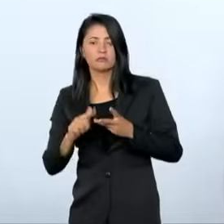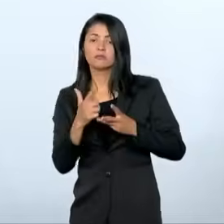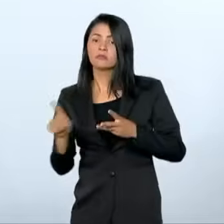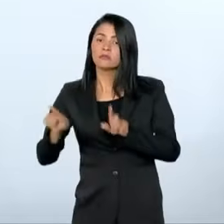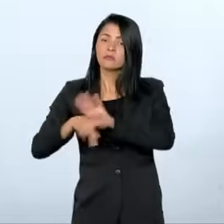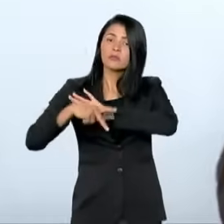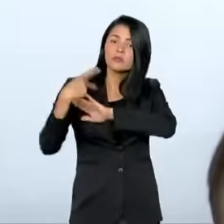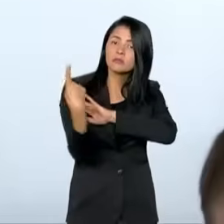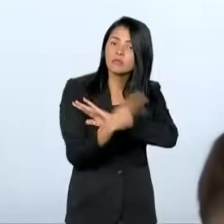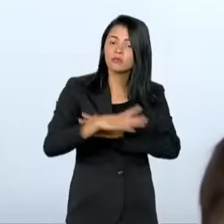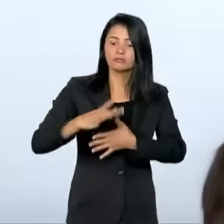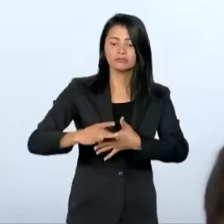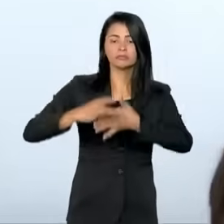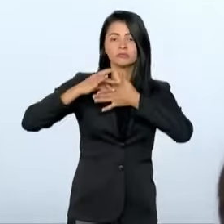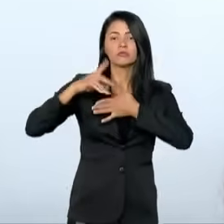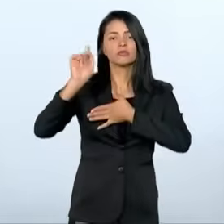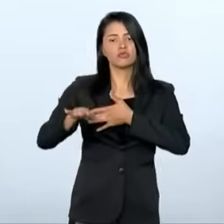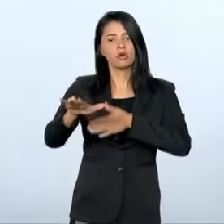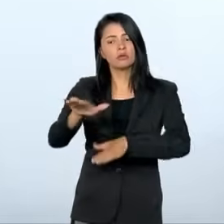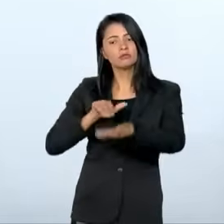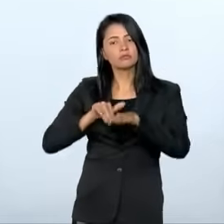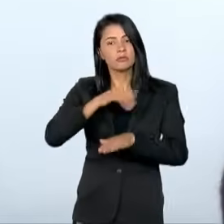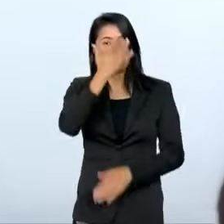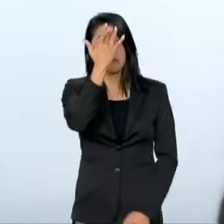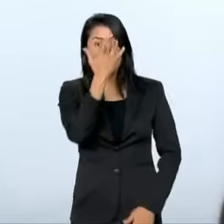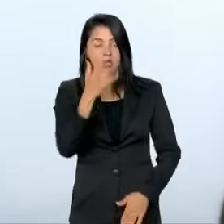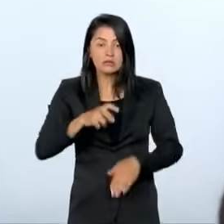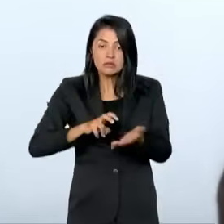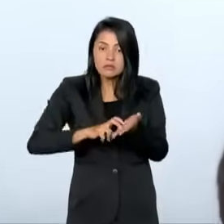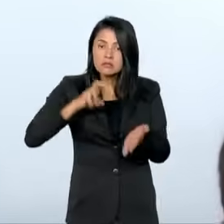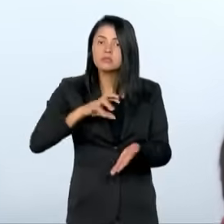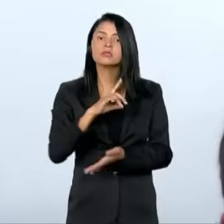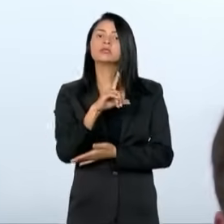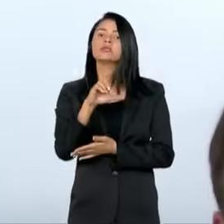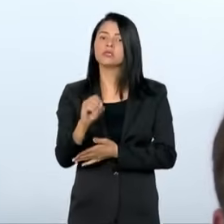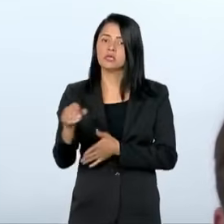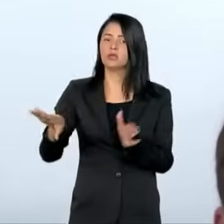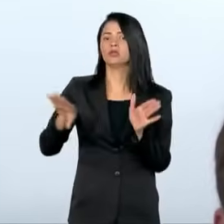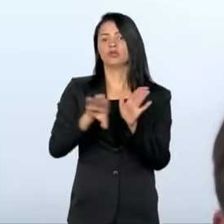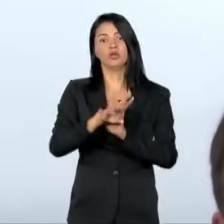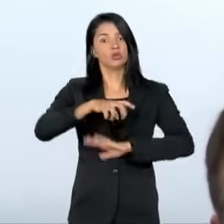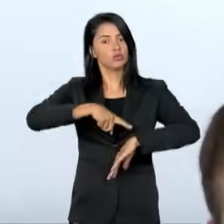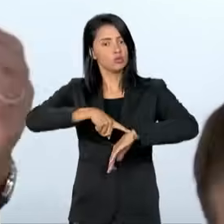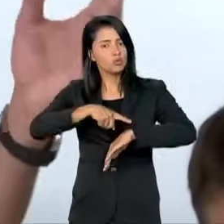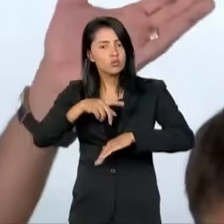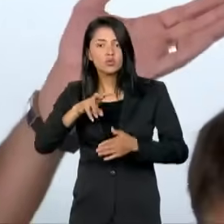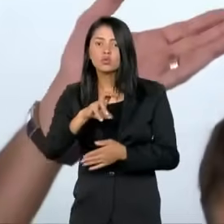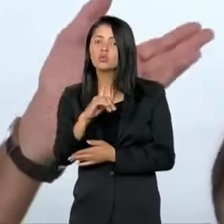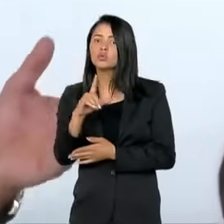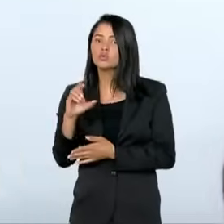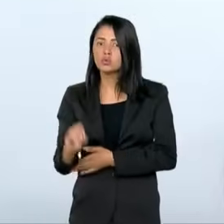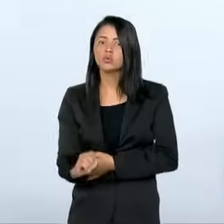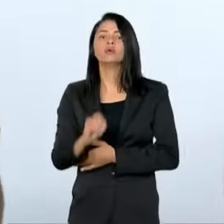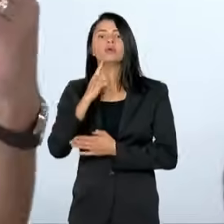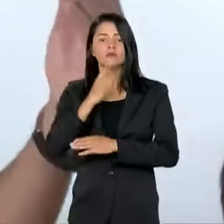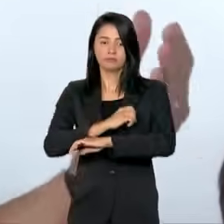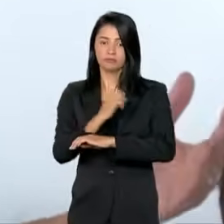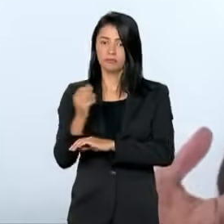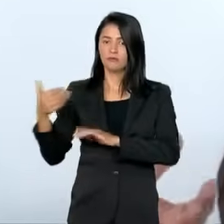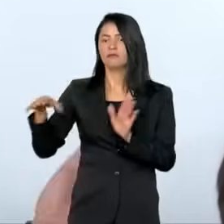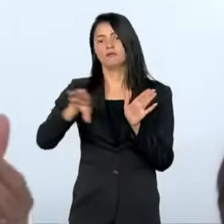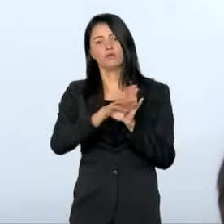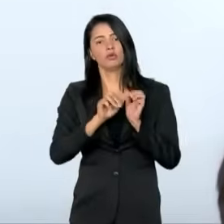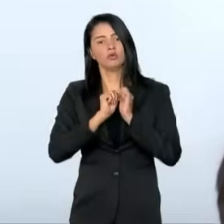nosso colégio de líderes, que já está convocado para amanhã logo cedo, na parte da manhã ainda, para que junto com o Senado Federal, a